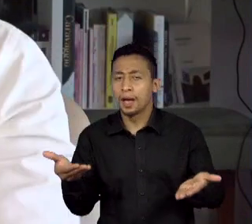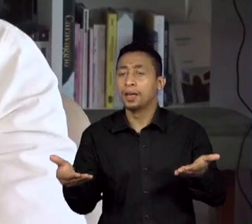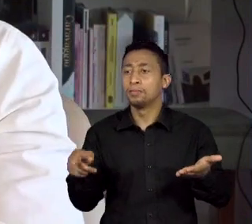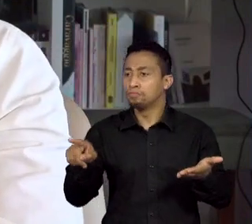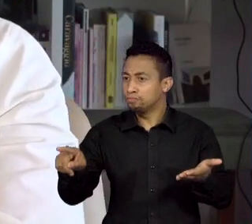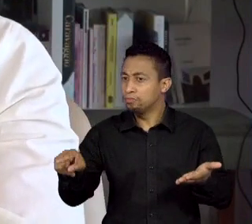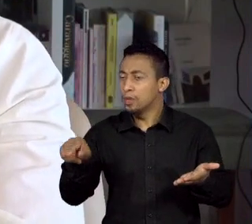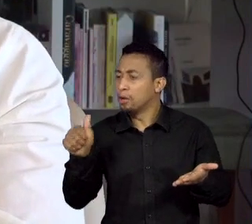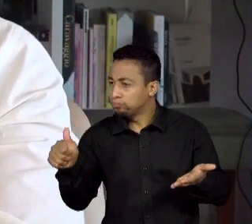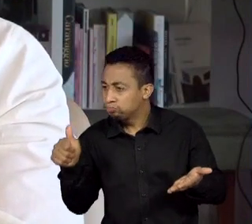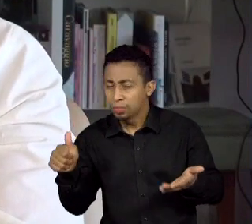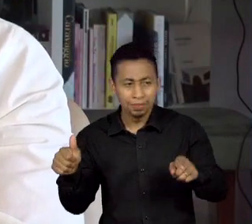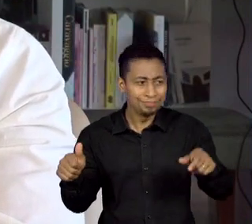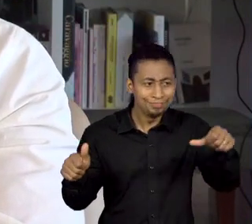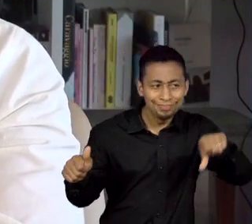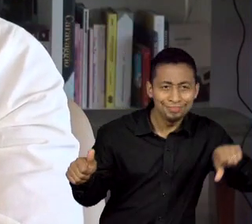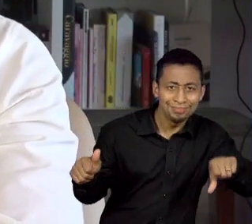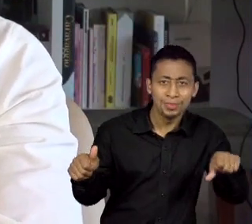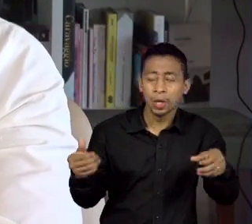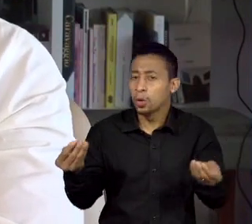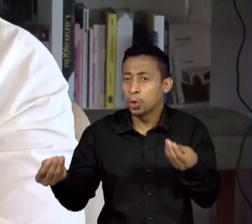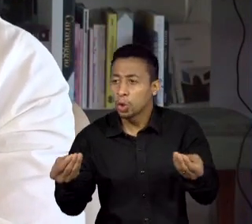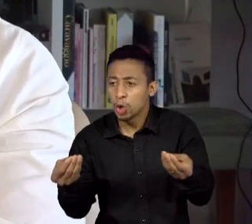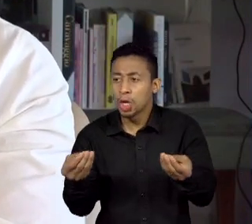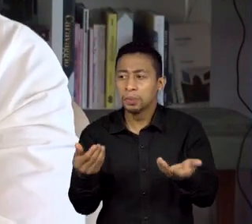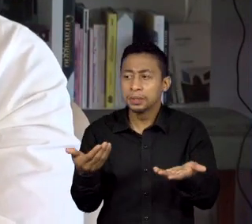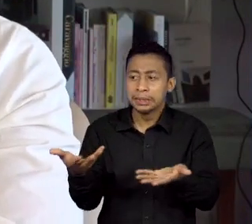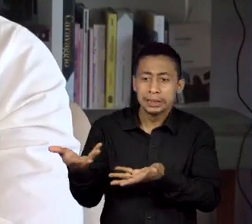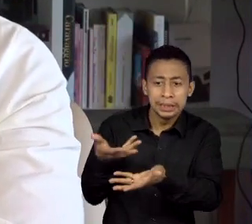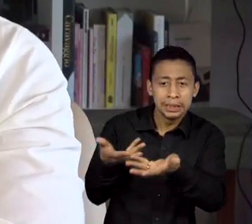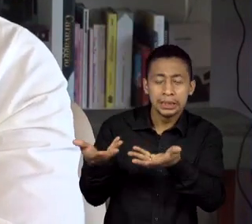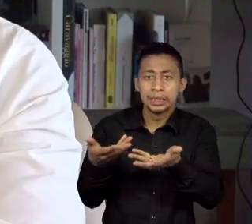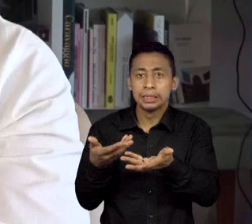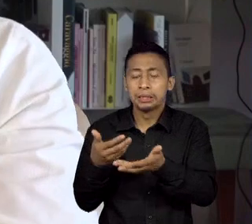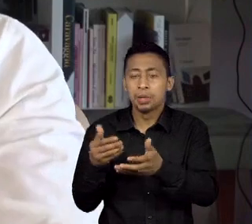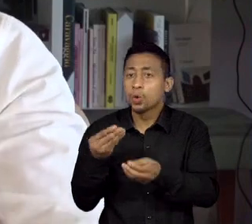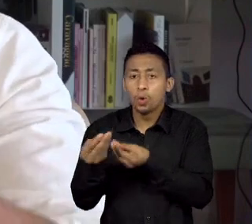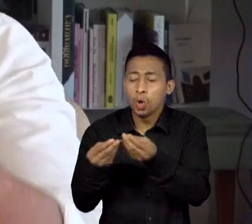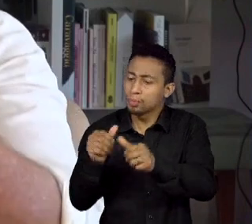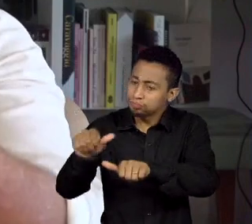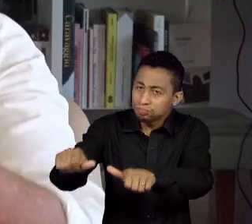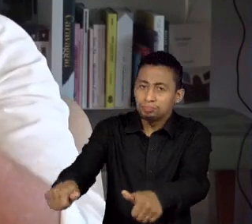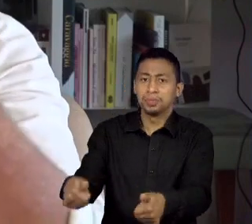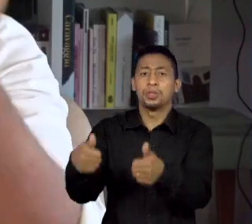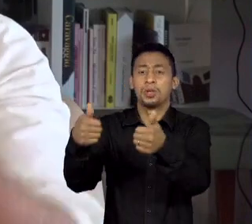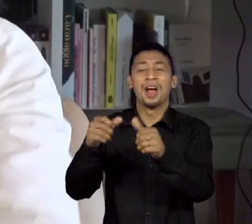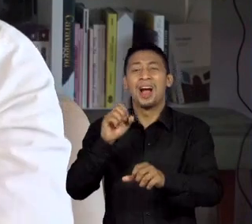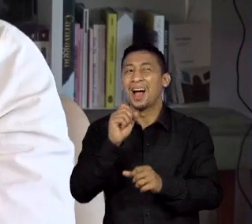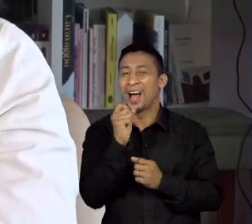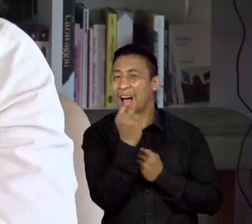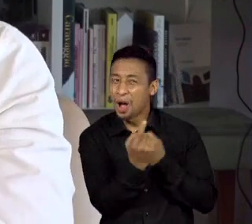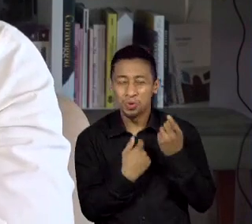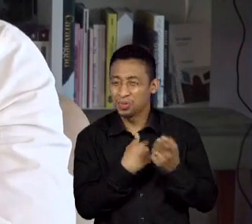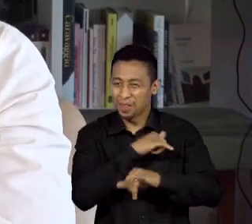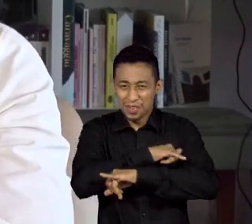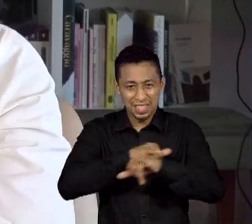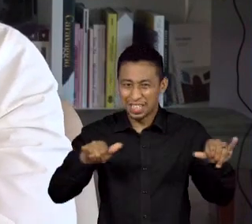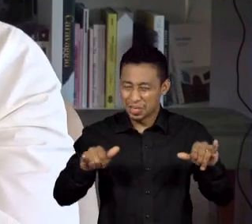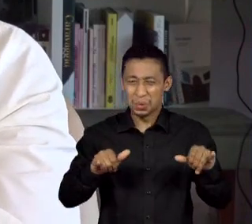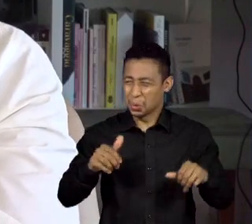pior de cada um seria o melhor retrato, o melhor resumo desse debate, outros dizendo não, que o Collor havia ganho o debate